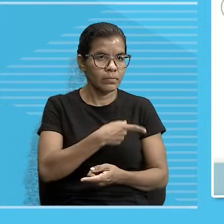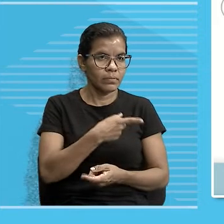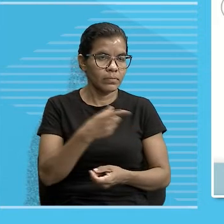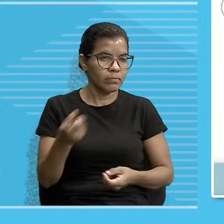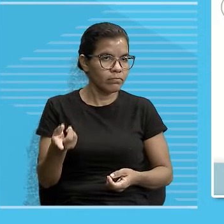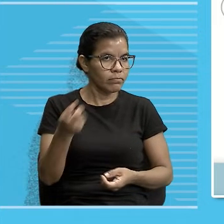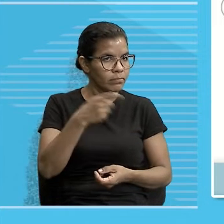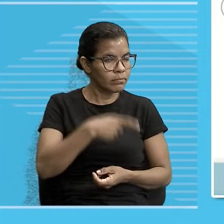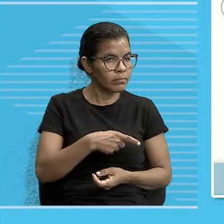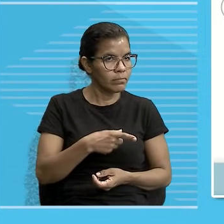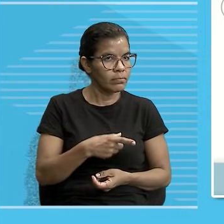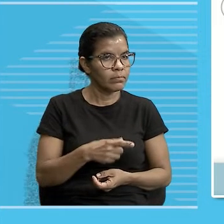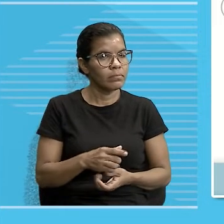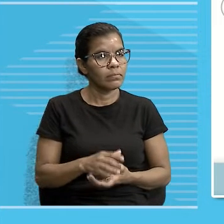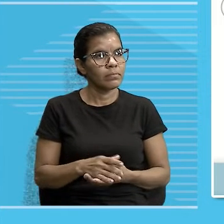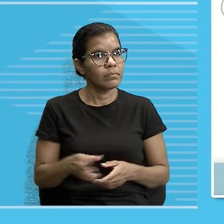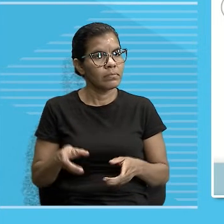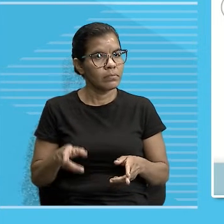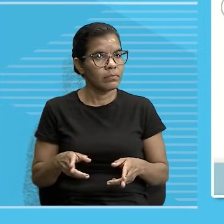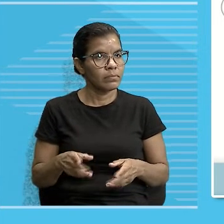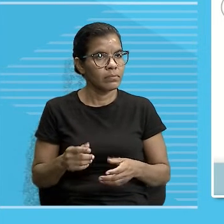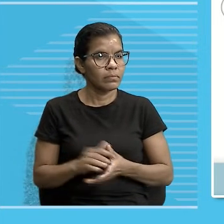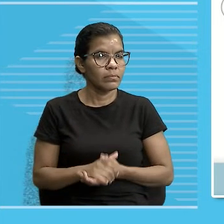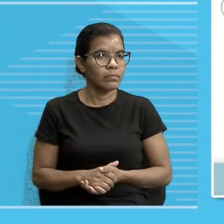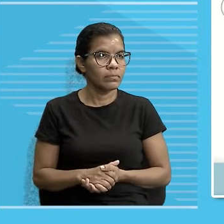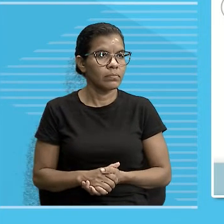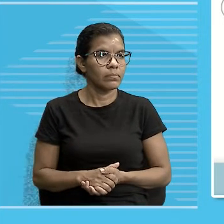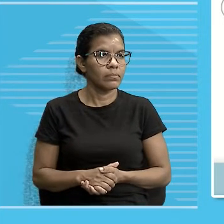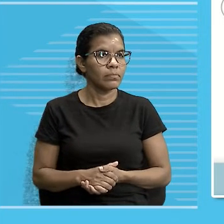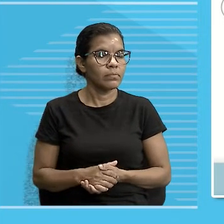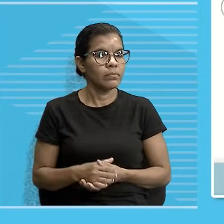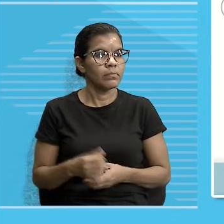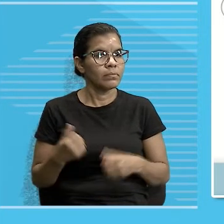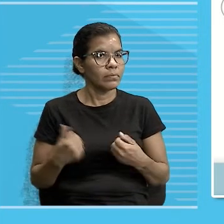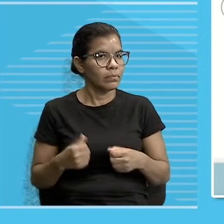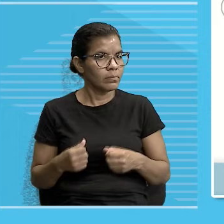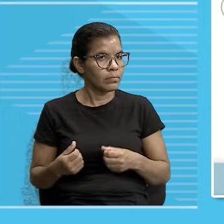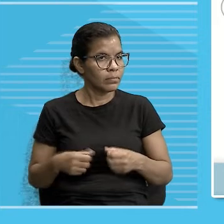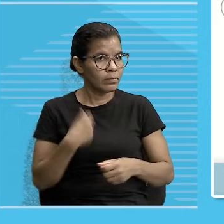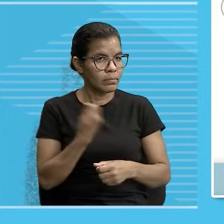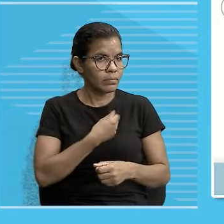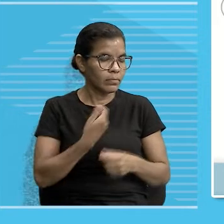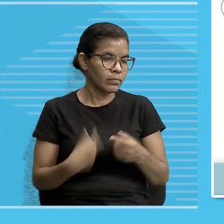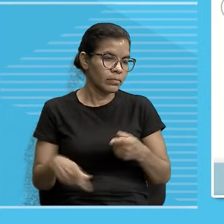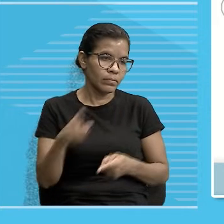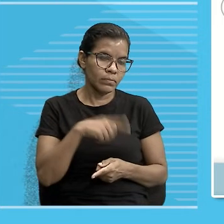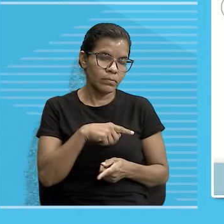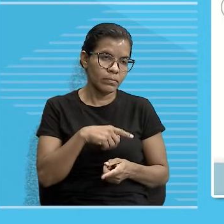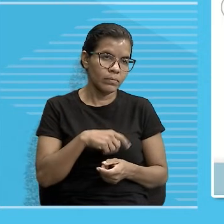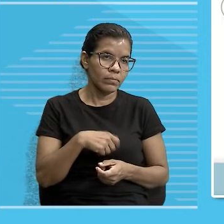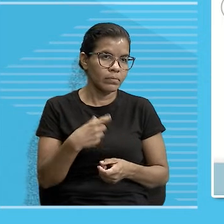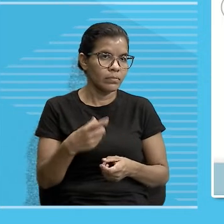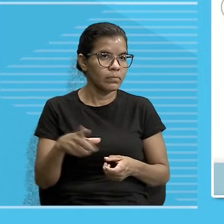igualdade. Tenho que deixar números de um lado, letras do outro. Então